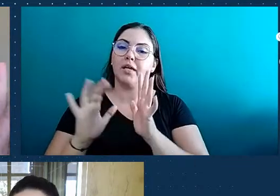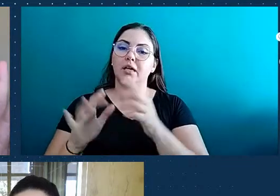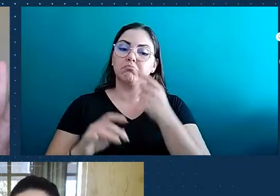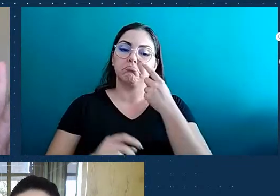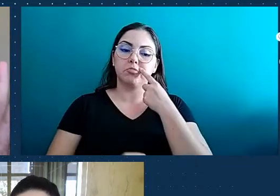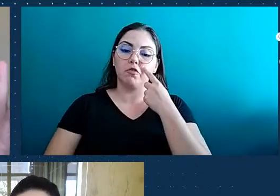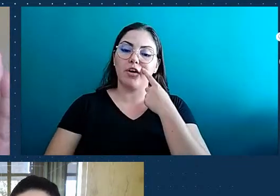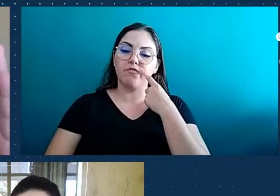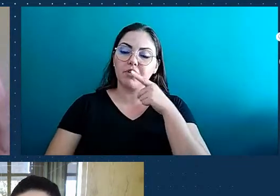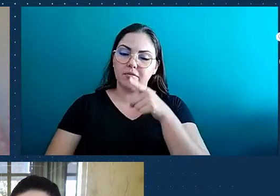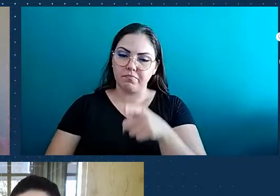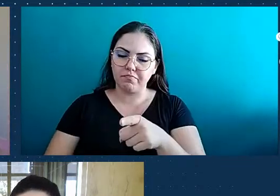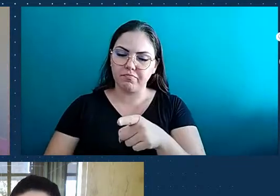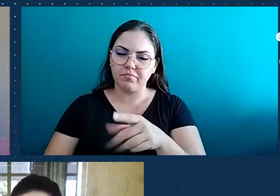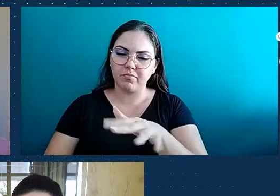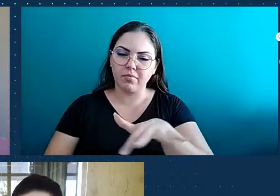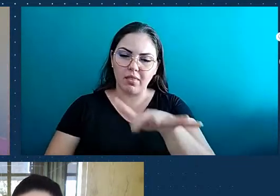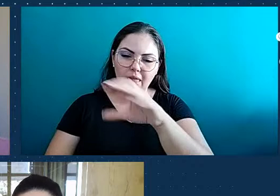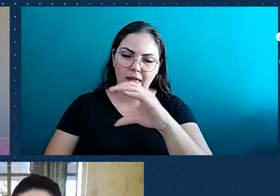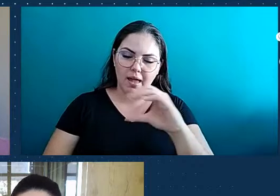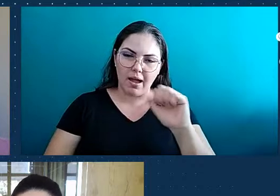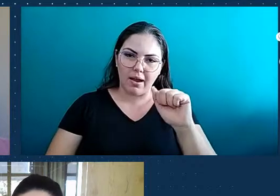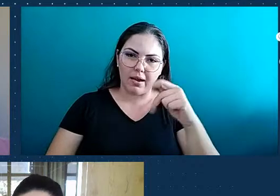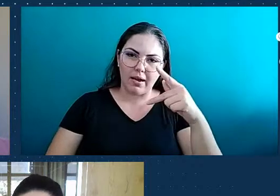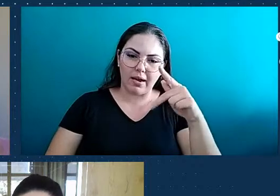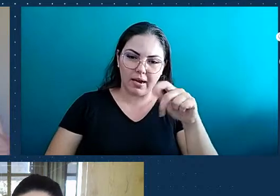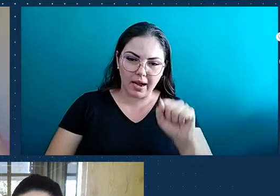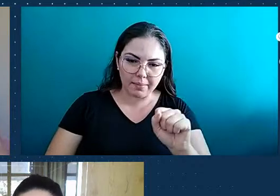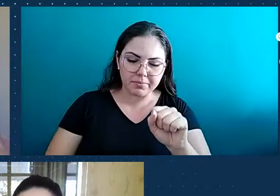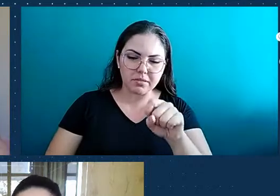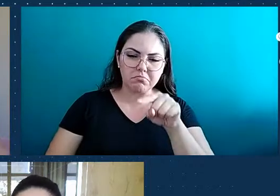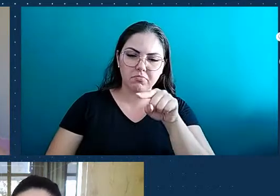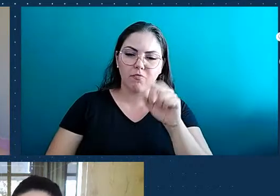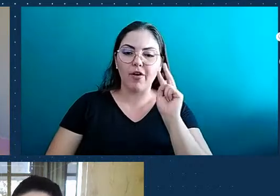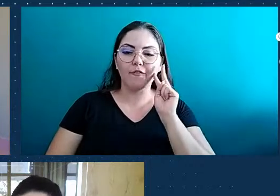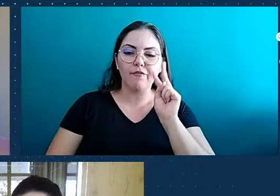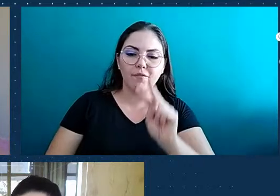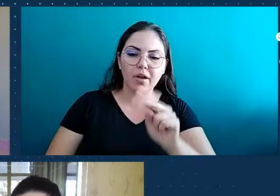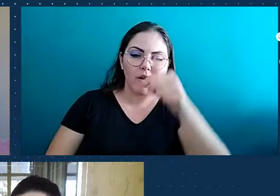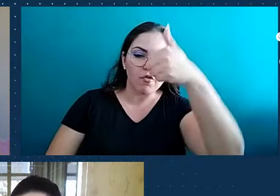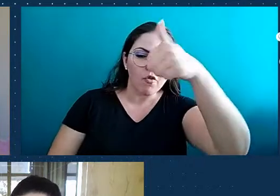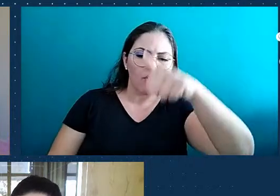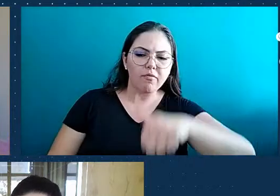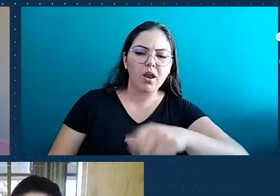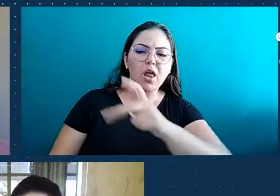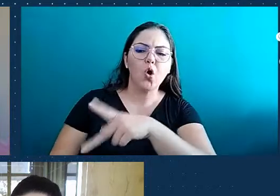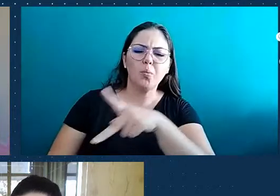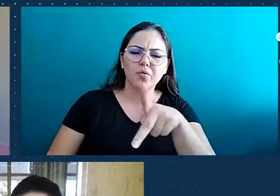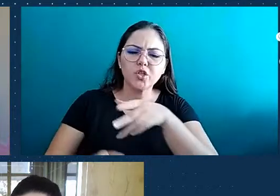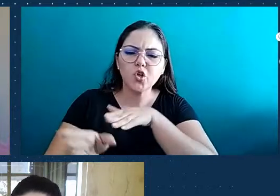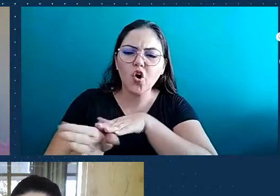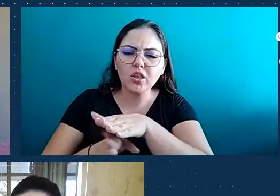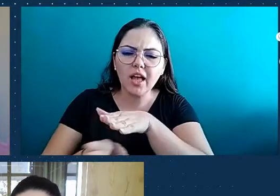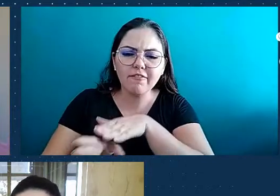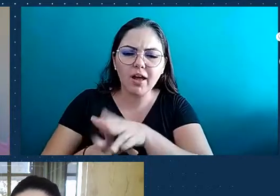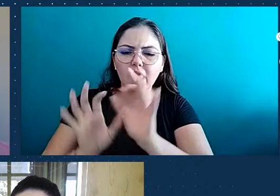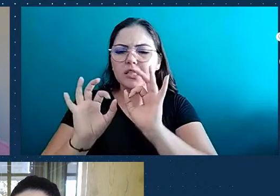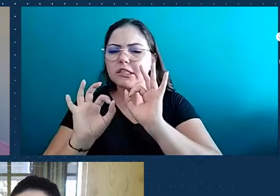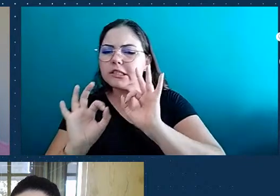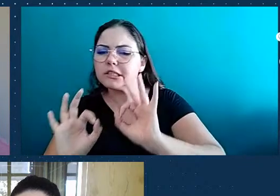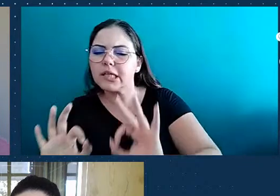estudar aquilo. Não, é porque esse alinhamento ele é exigido, inclusive, na avaliação da CAPES, na avaliação do